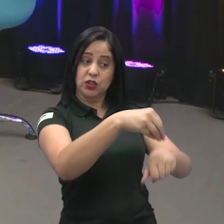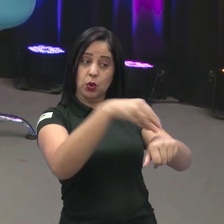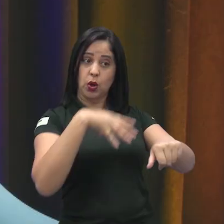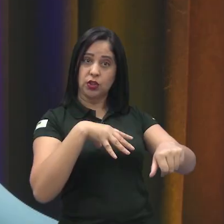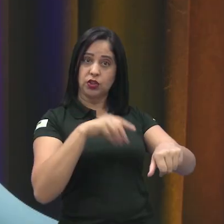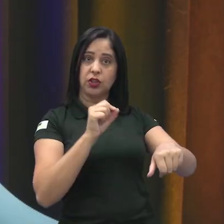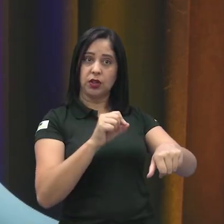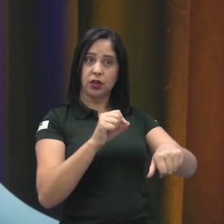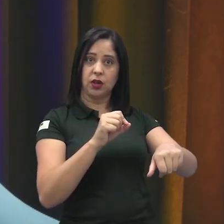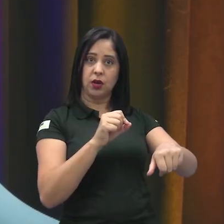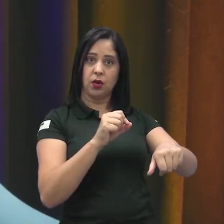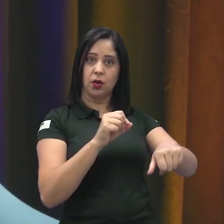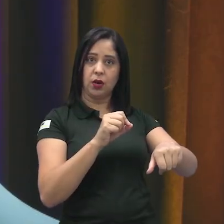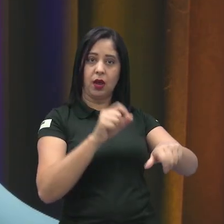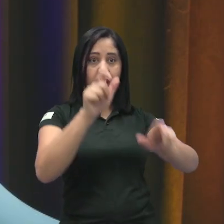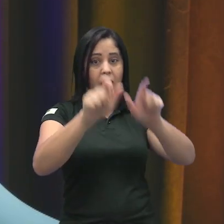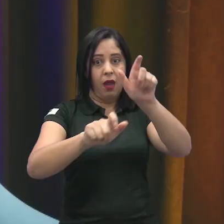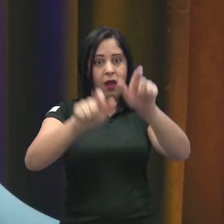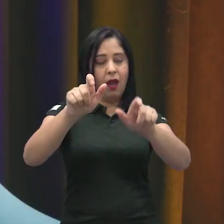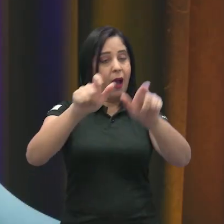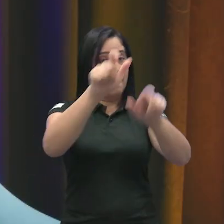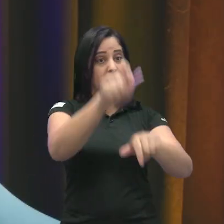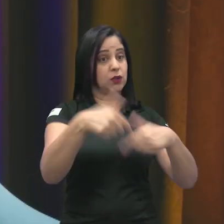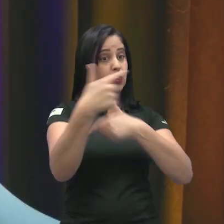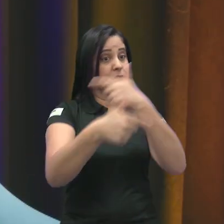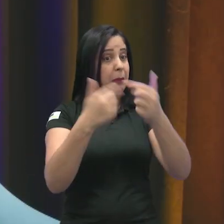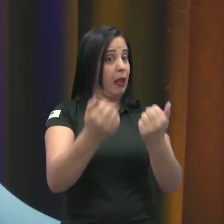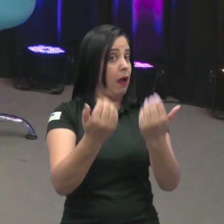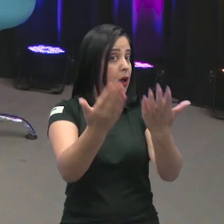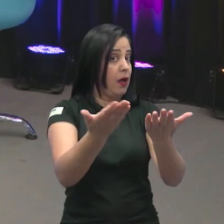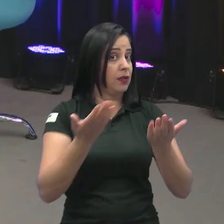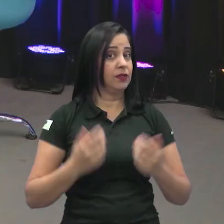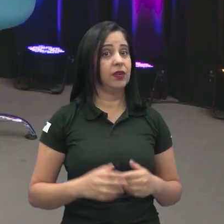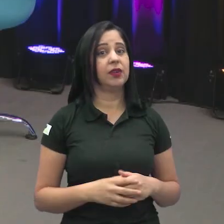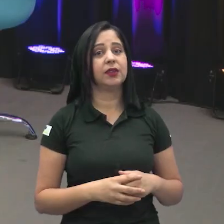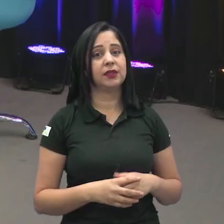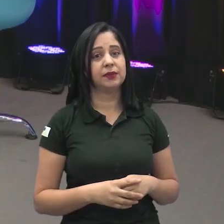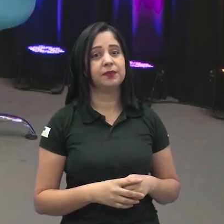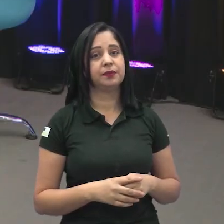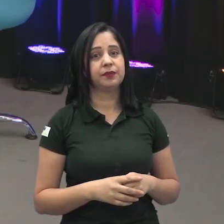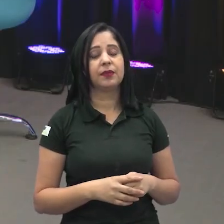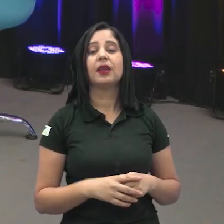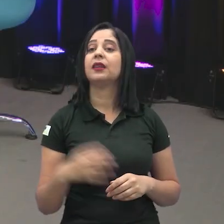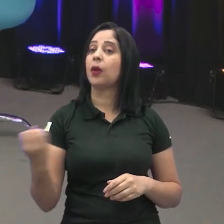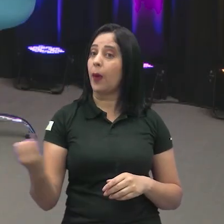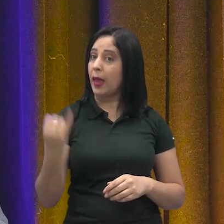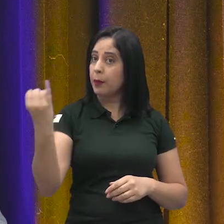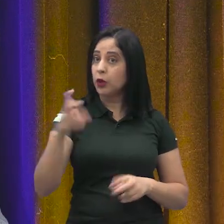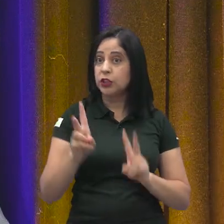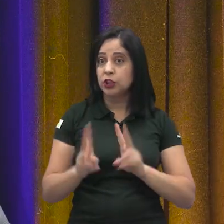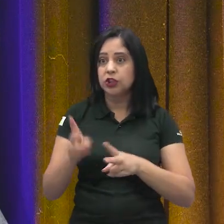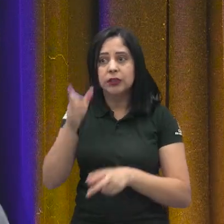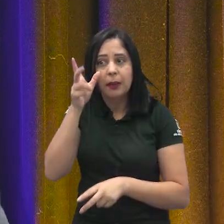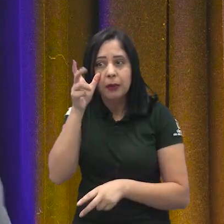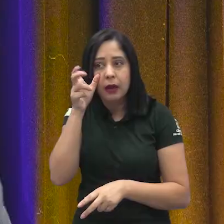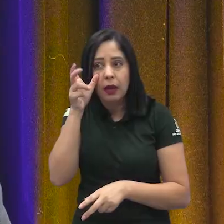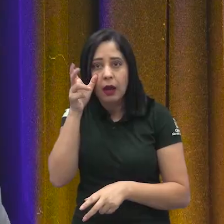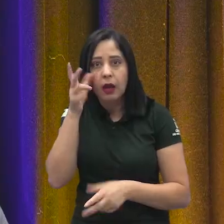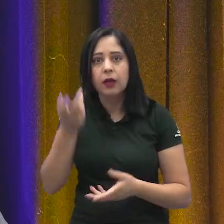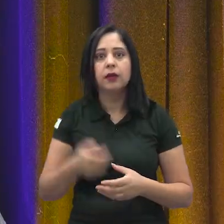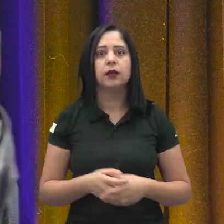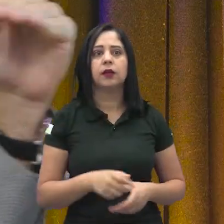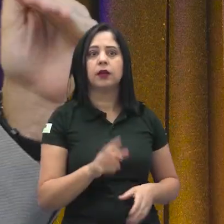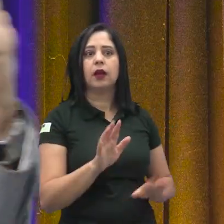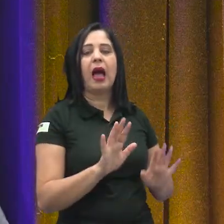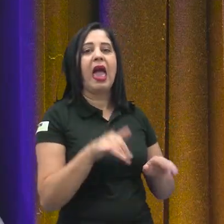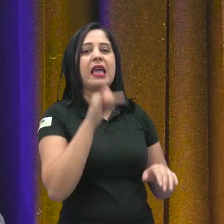Uma sugestão seja escutar quem está fazendo parte da engrenagem, né? Exatamente. Isso é uma coisa importante. Às vezes você só chama o primeiro líder ali. Não, vou